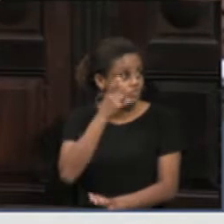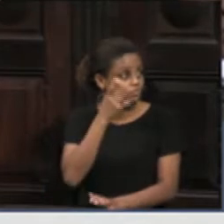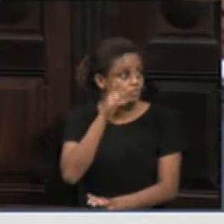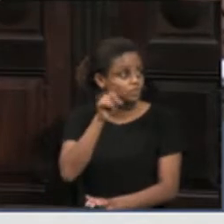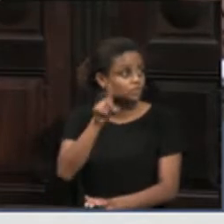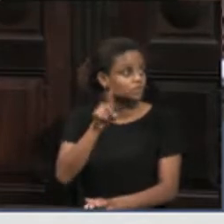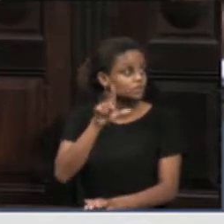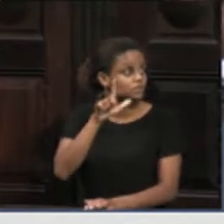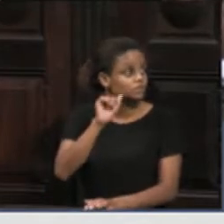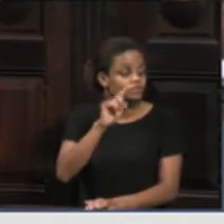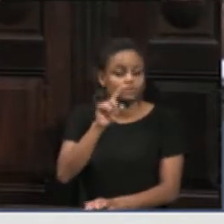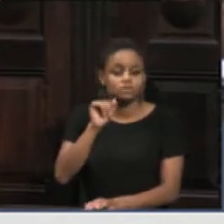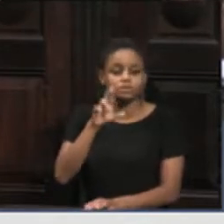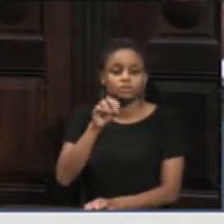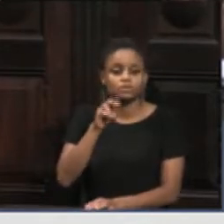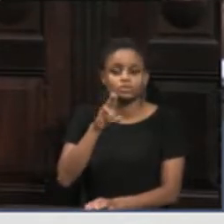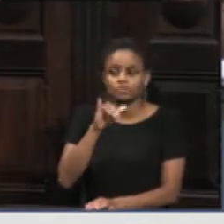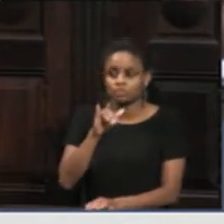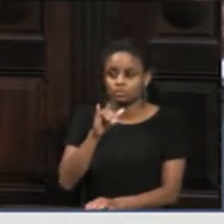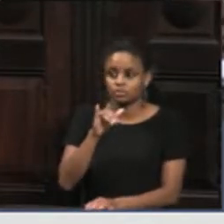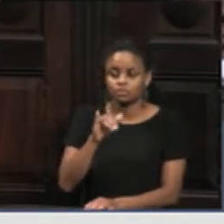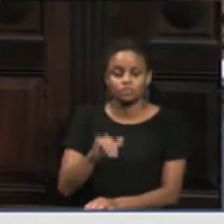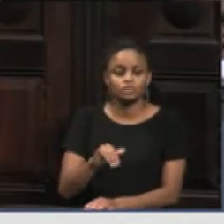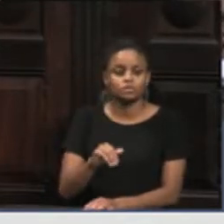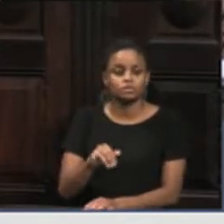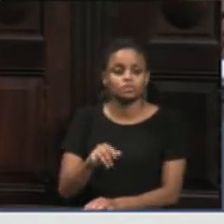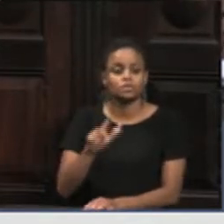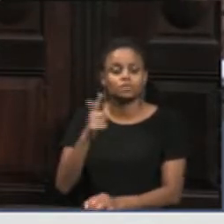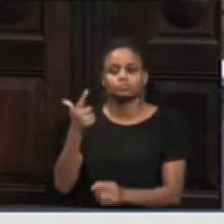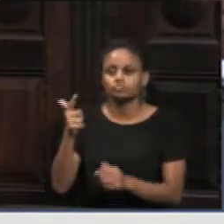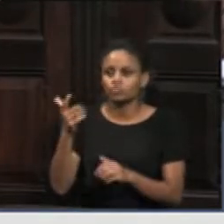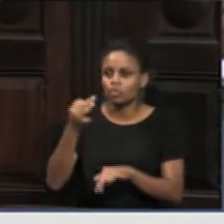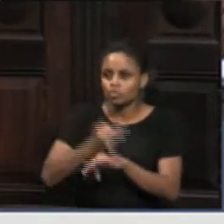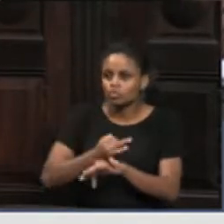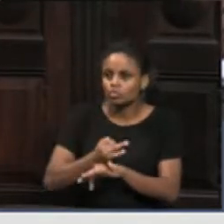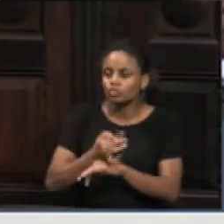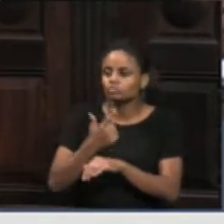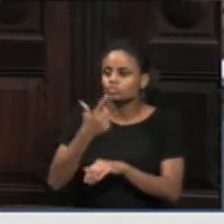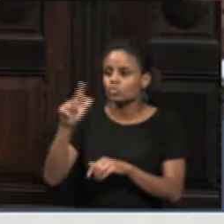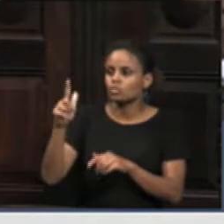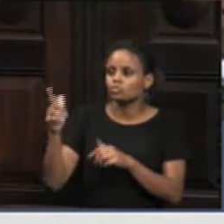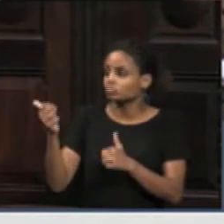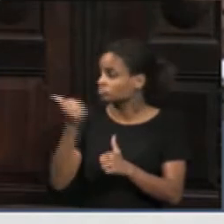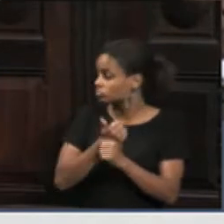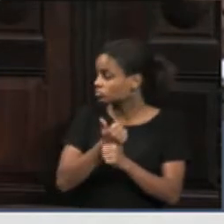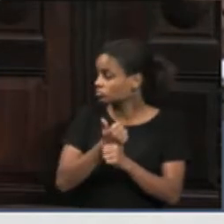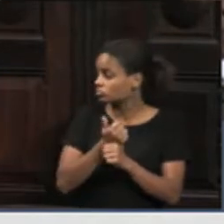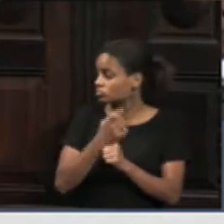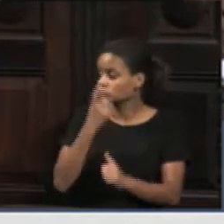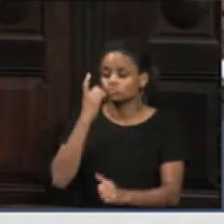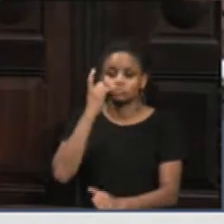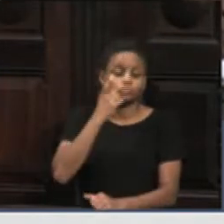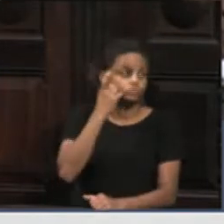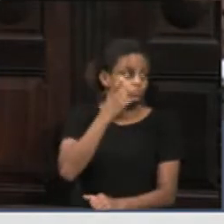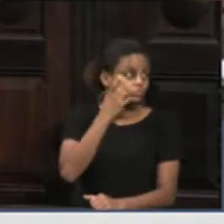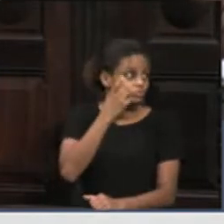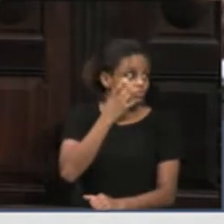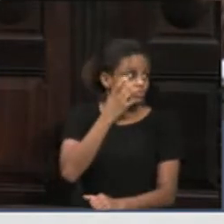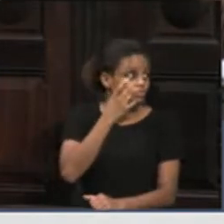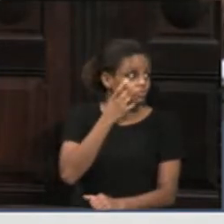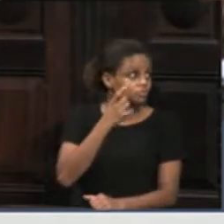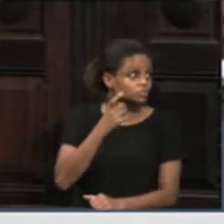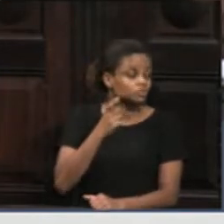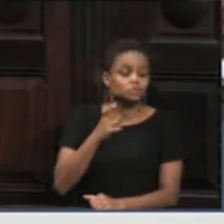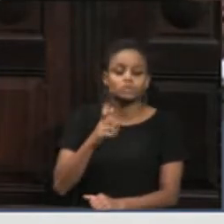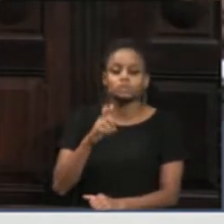deputado André Lazzaroni, não se encontrando presente, deputada Márcia Giovanni, deputado